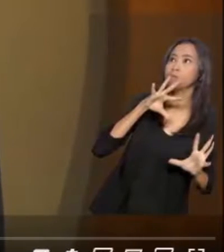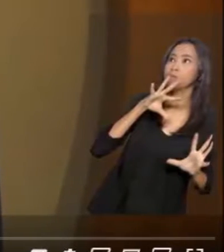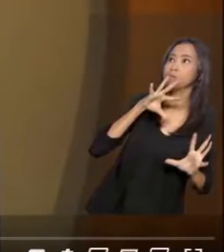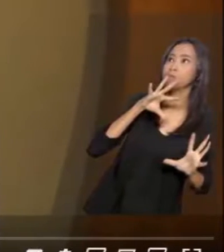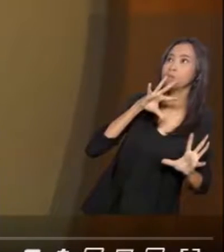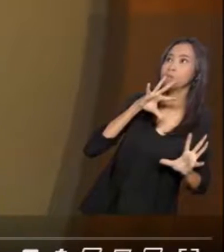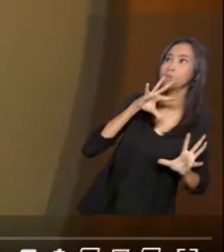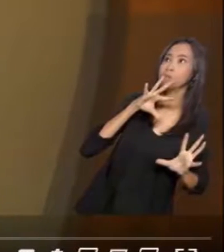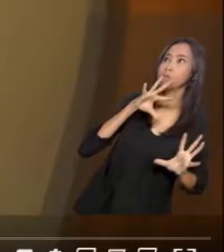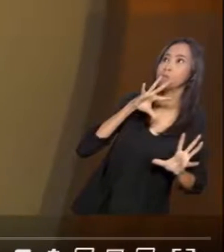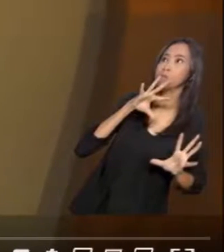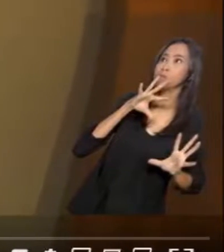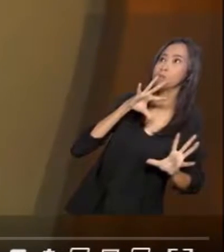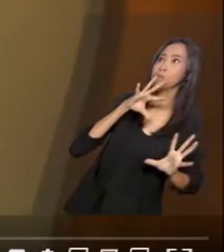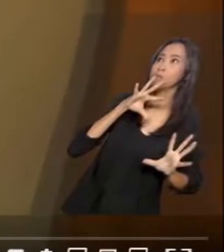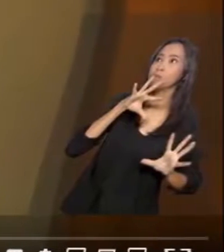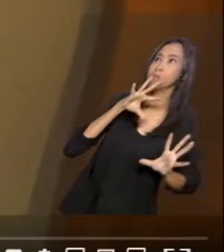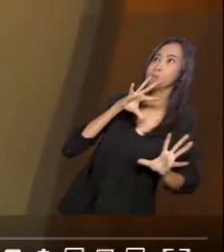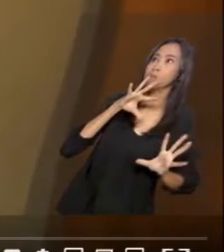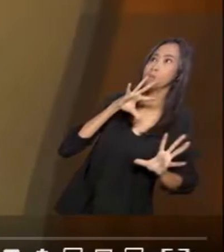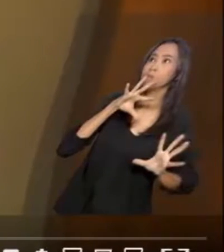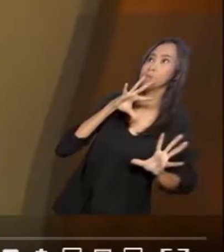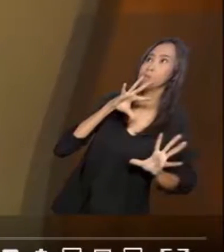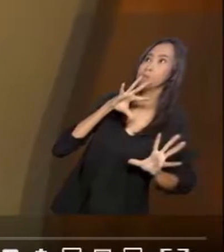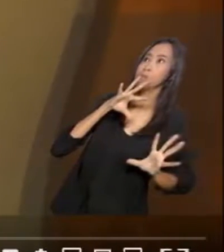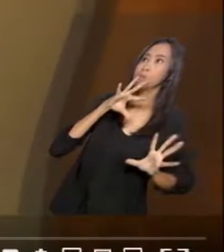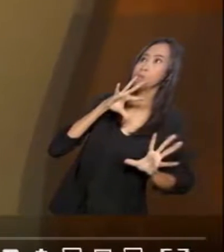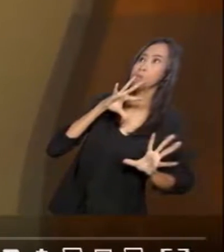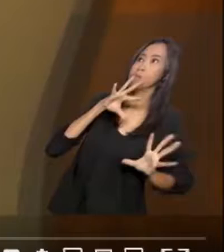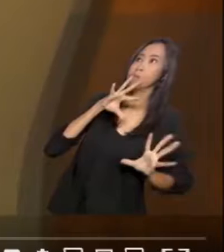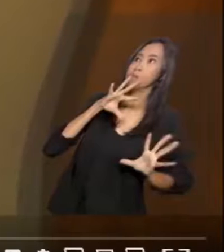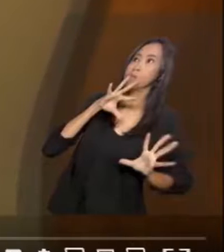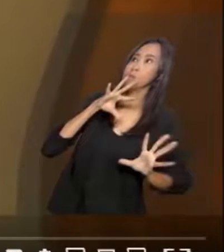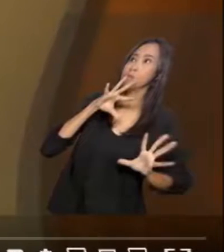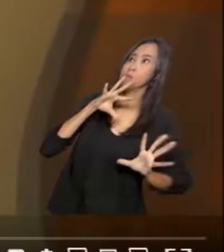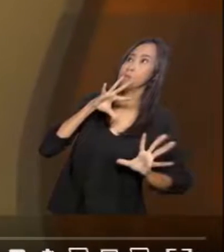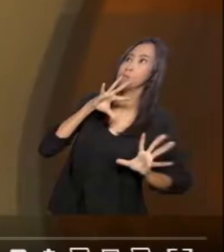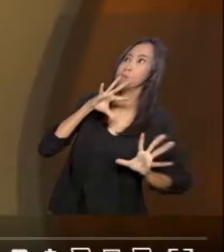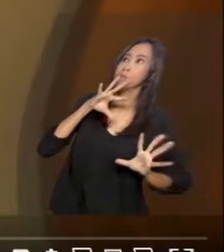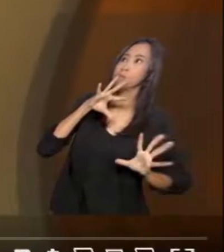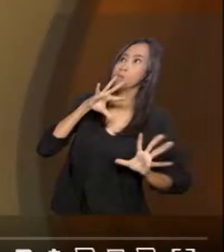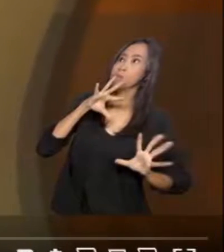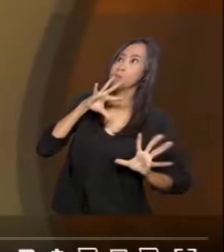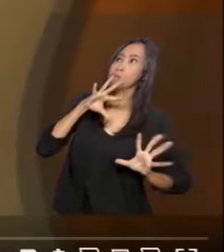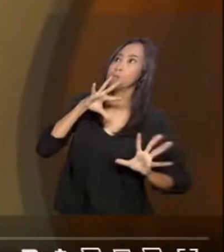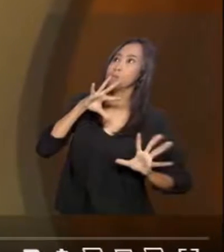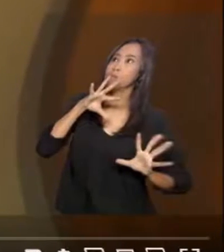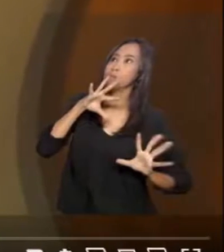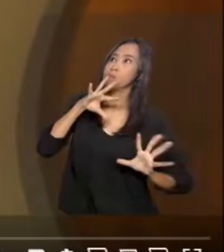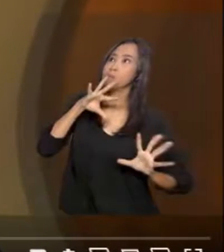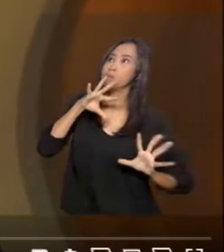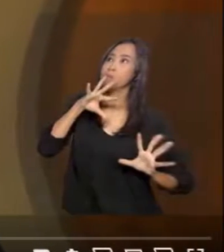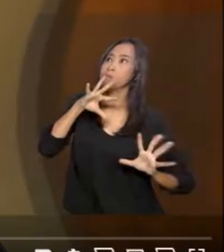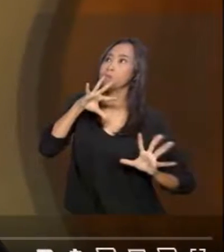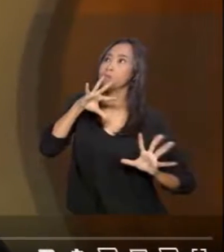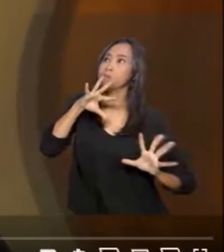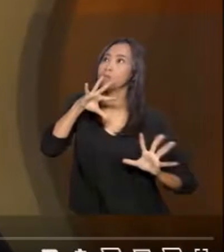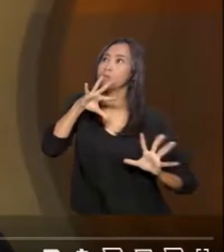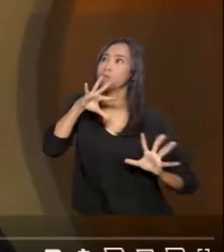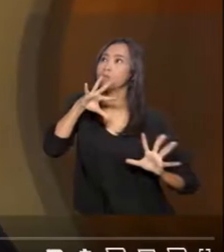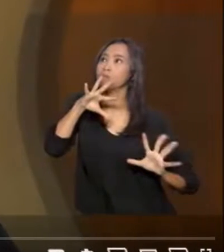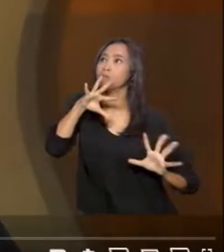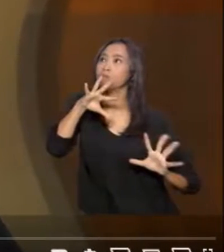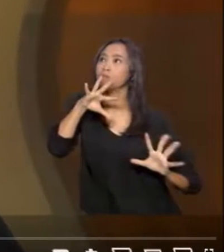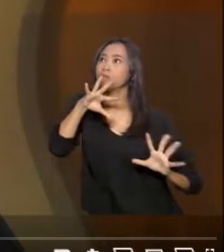60% de sua vegetação nativa. Possui uma lei ambiental moderna e um código florestal que